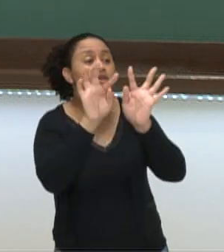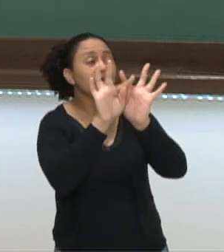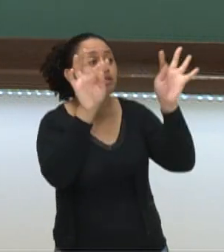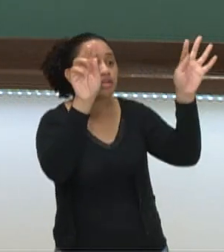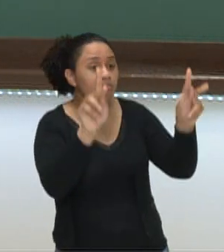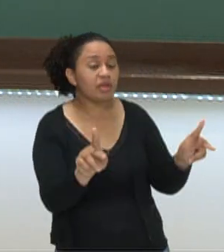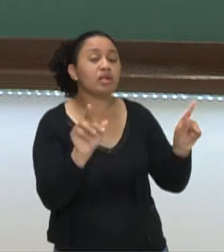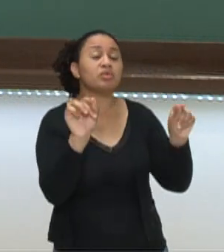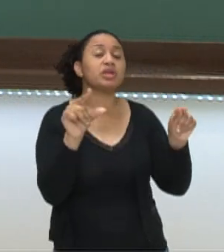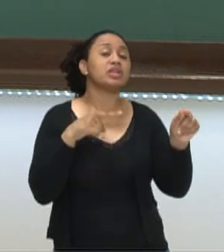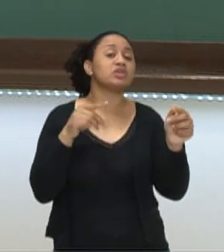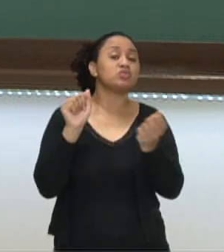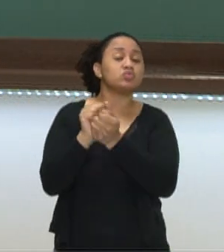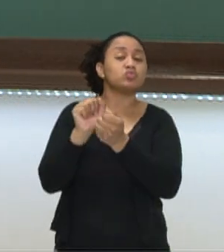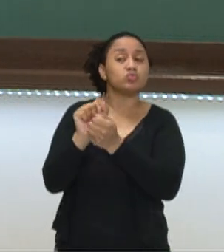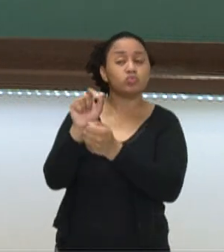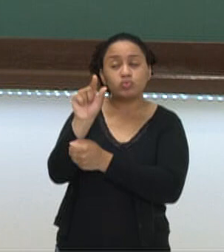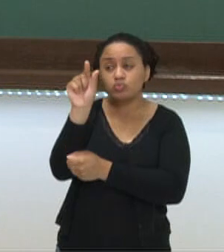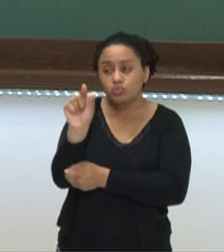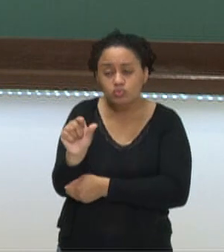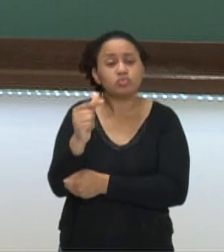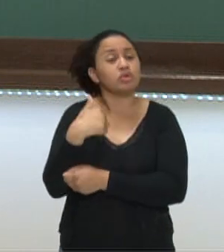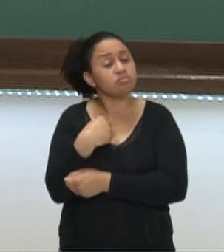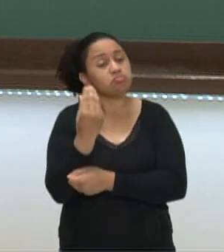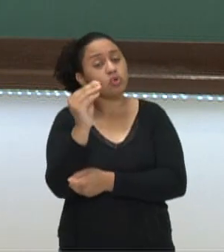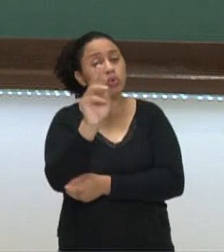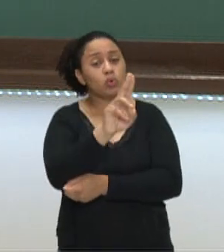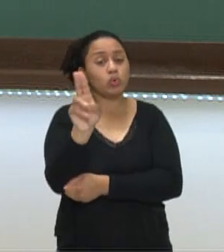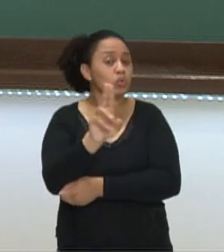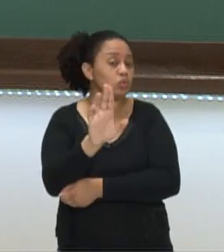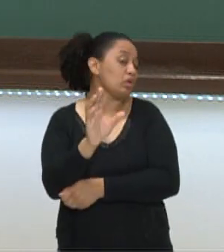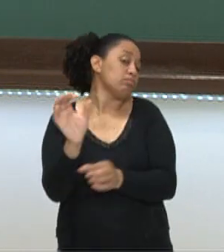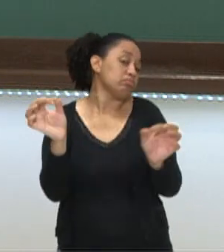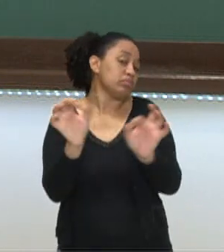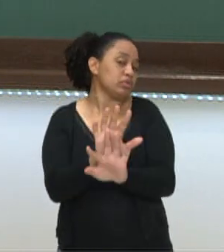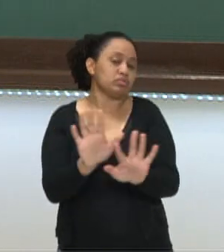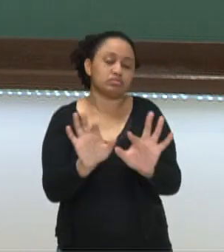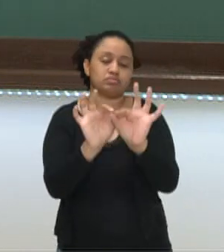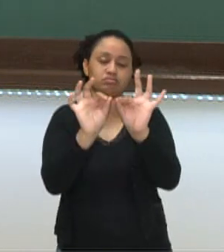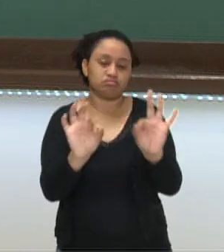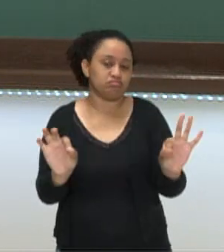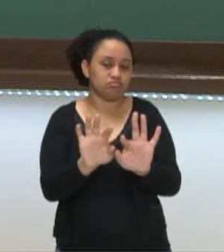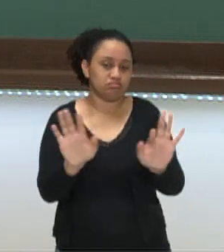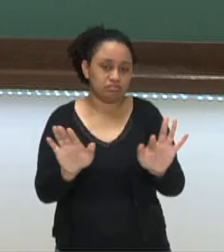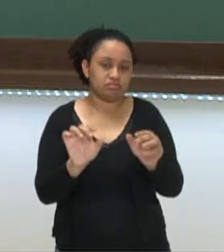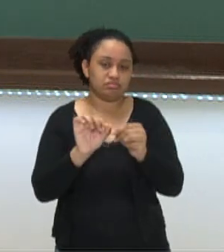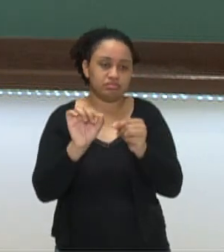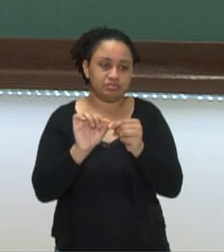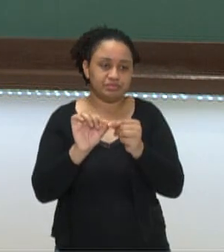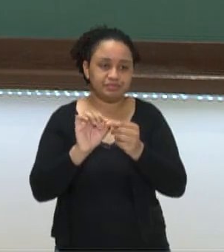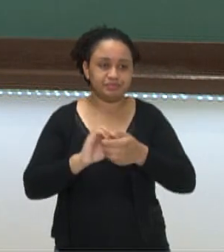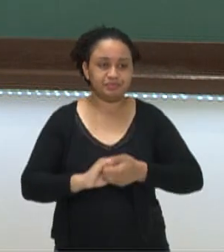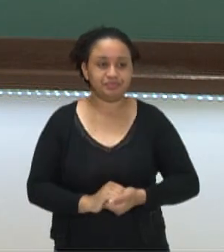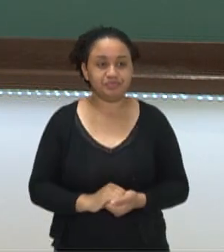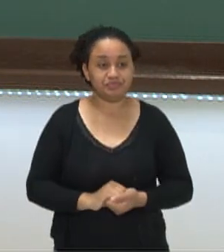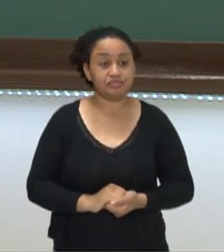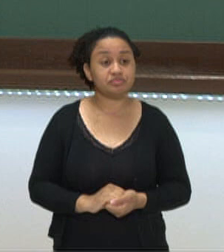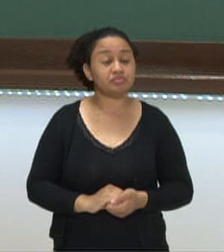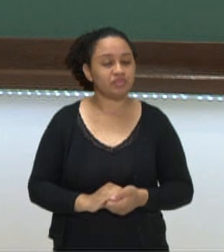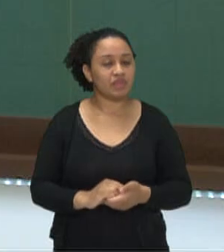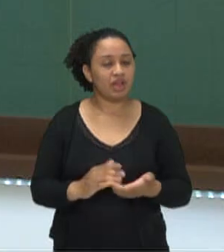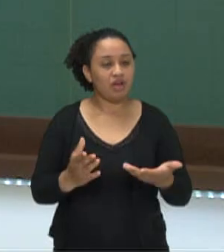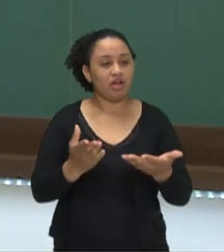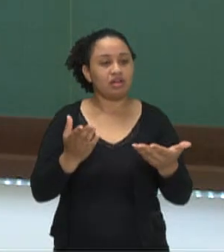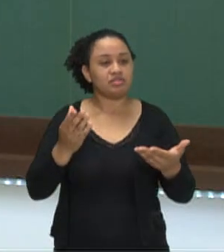que está ali com a hidroxila, colocar o nome dele e prontinho. Só isso, tá? Vamos